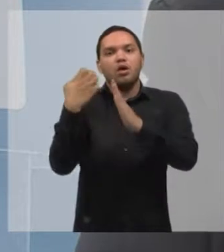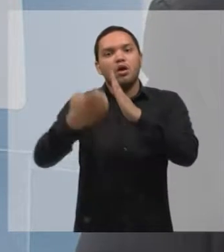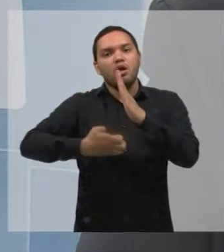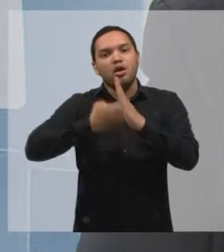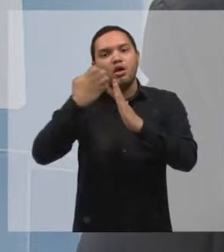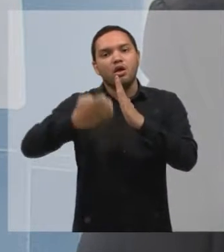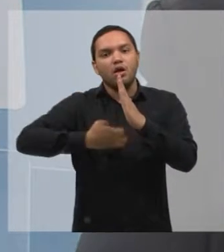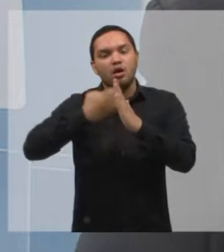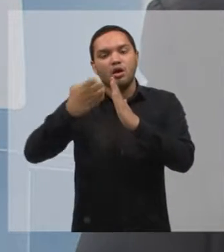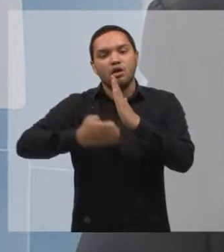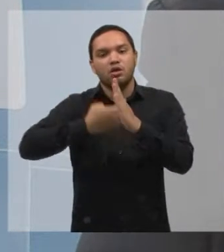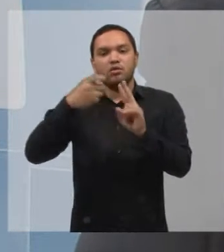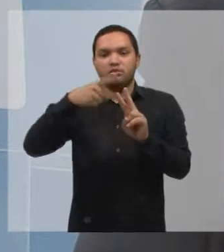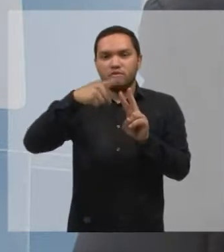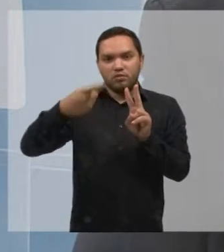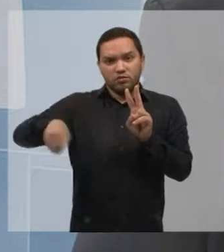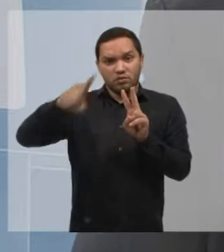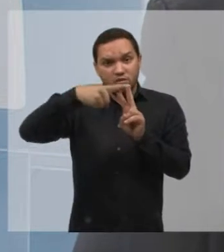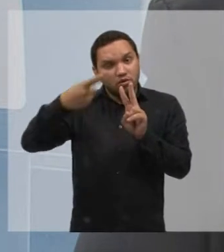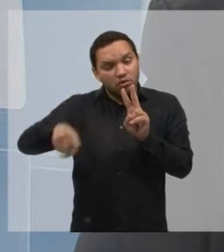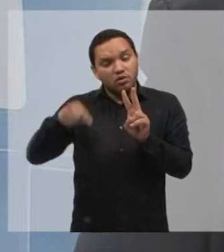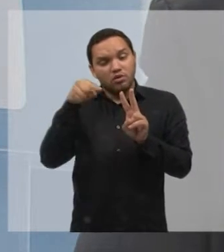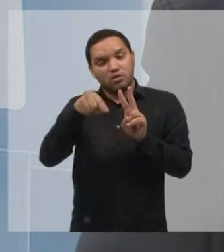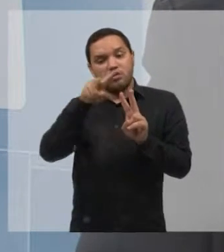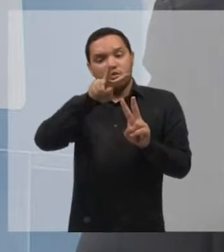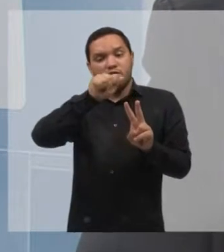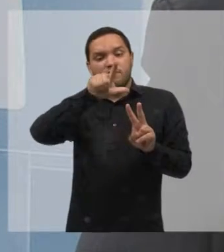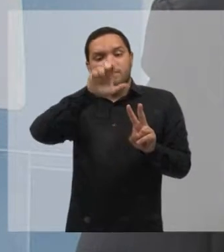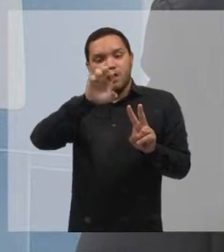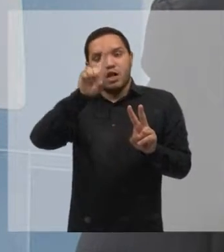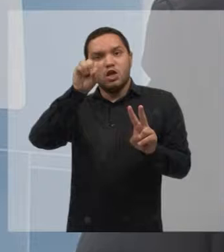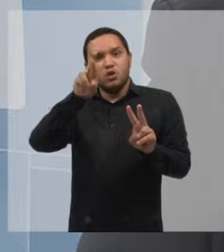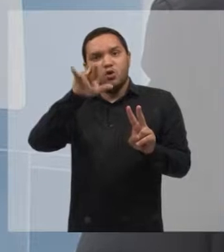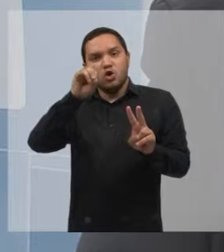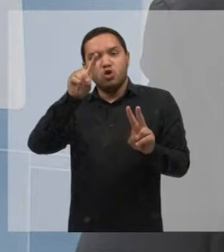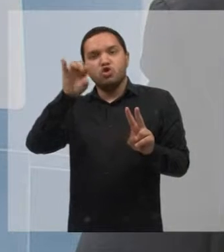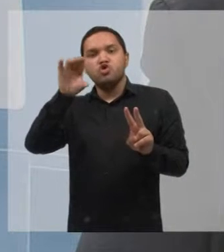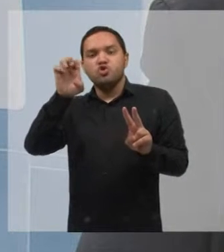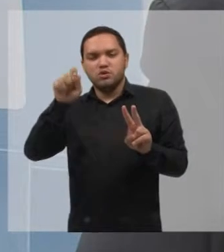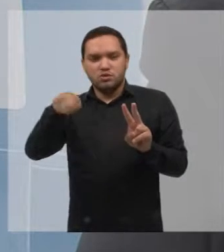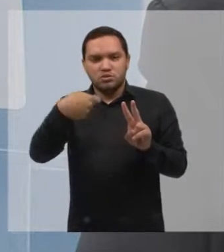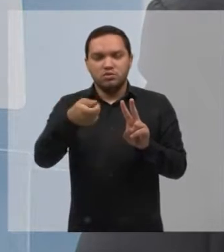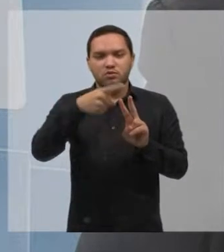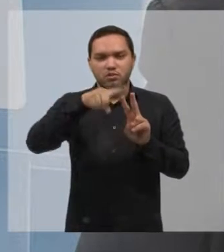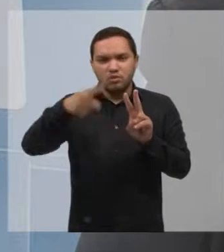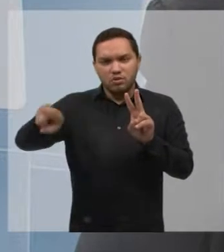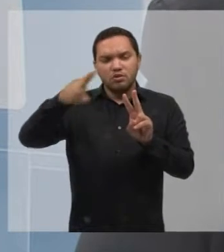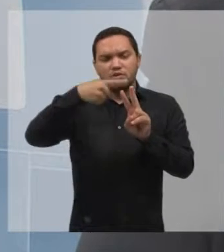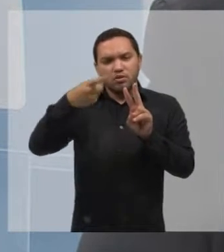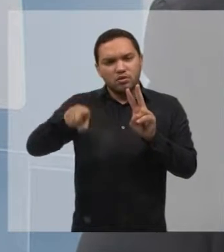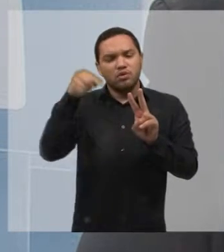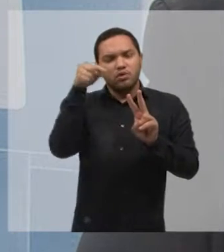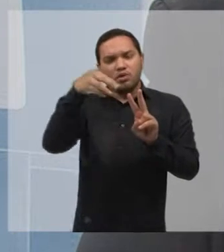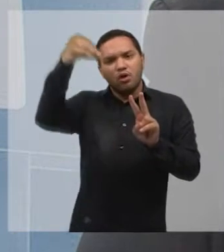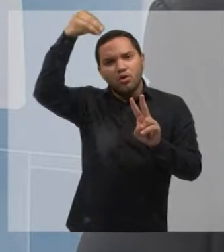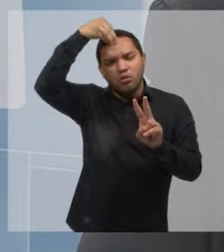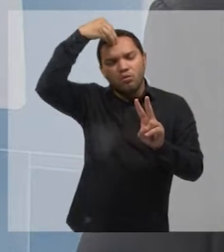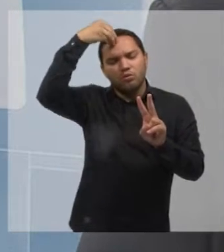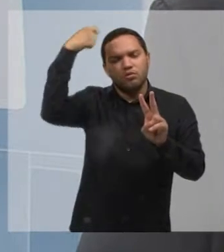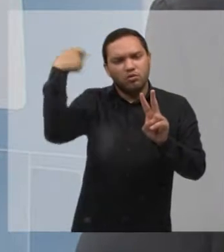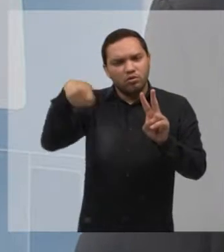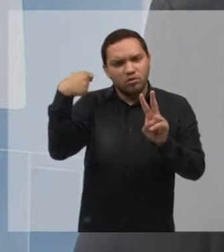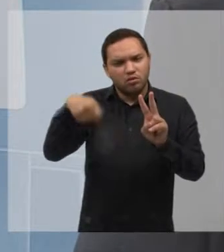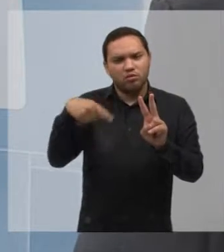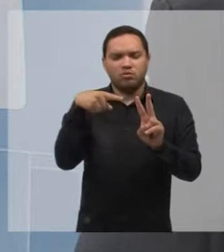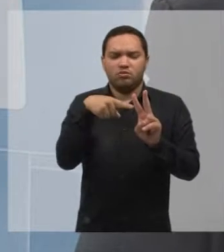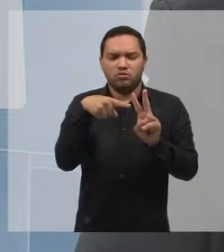o minério, ou seja, Vale do Rio Doce. Eu disse isso durante toda essa semana, em todos os programas que eu participei. Até estranhei que alguns jornalistas